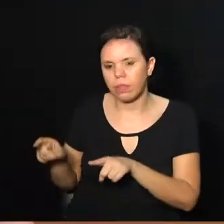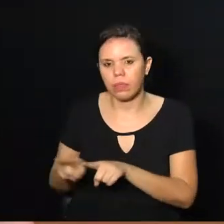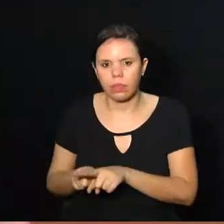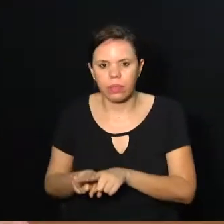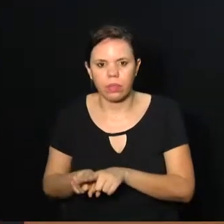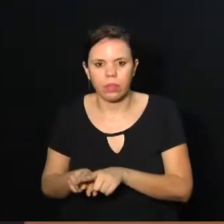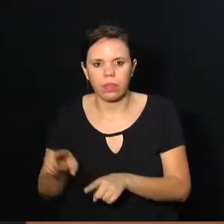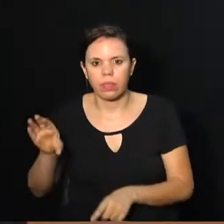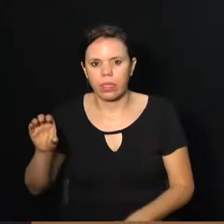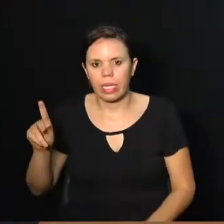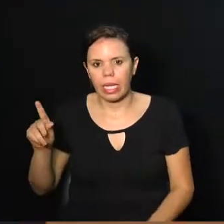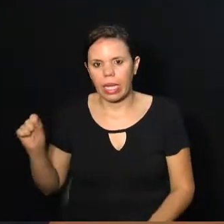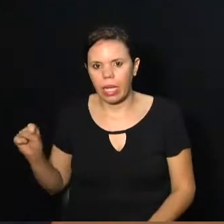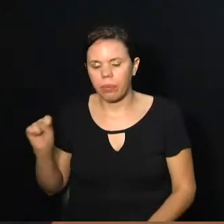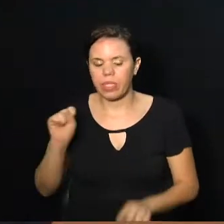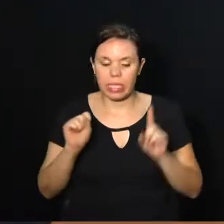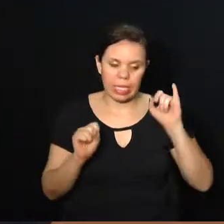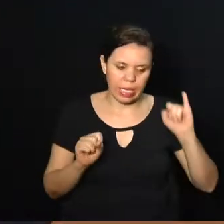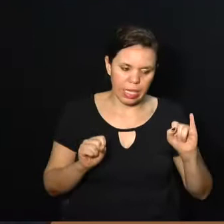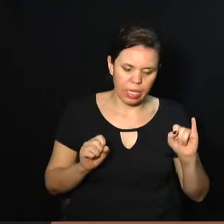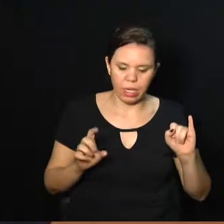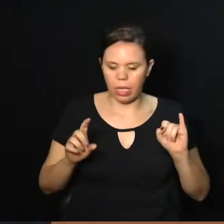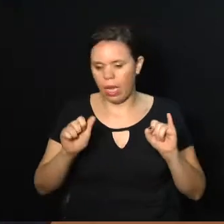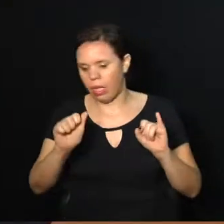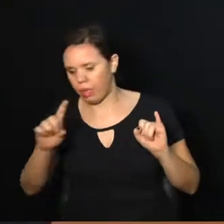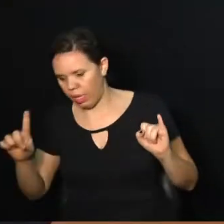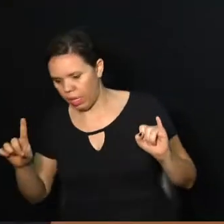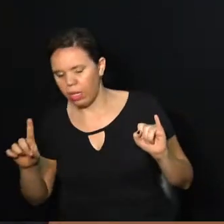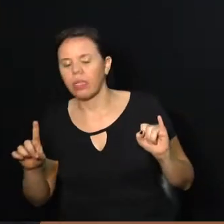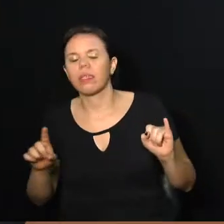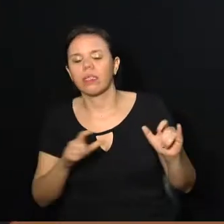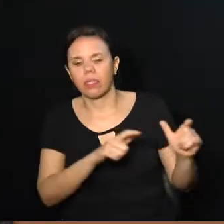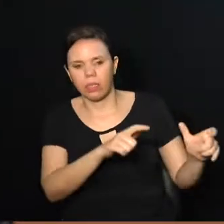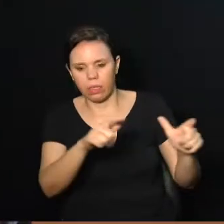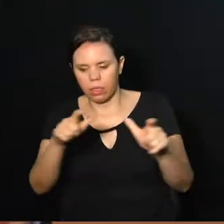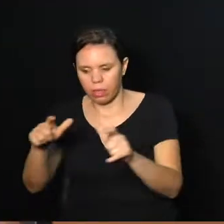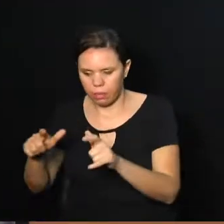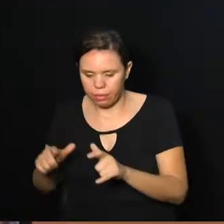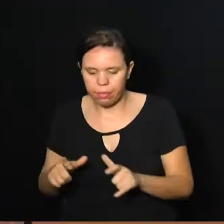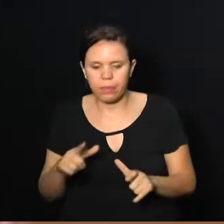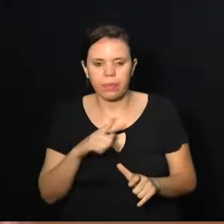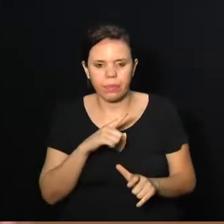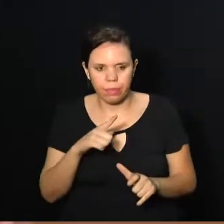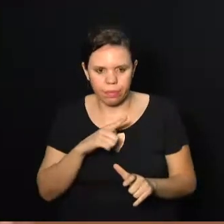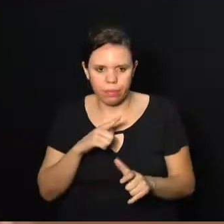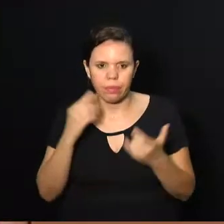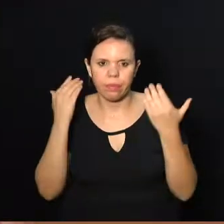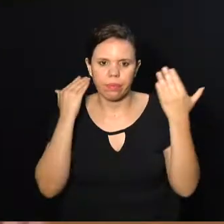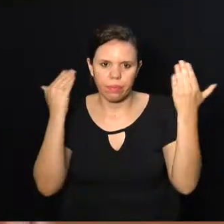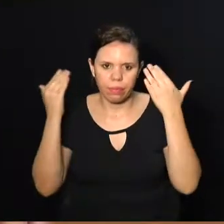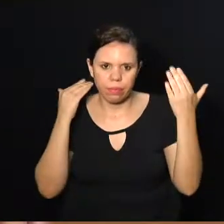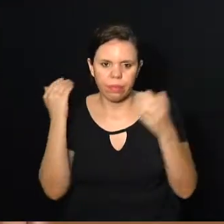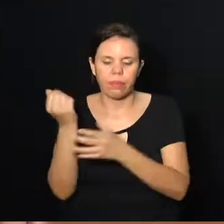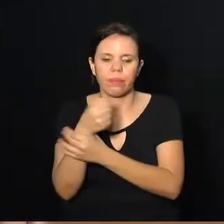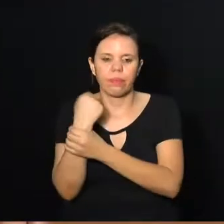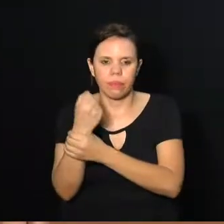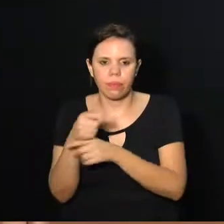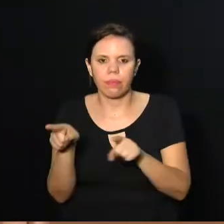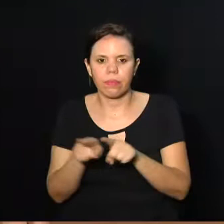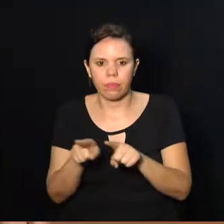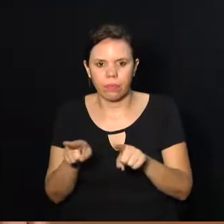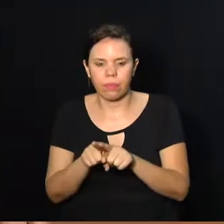o CAPS-AD, como teria também um espaço terapêutico